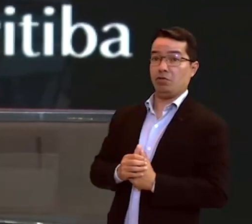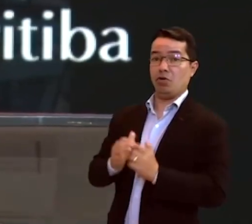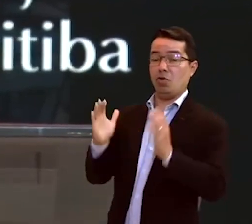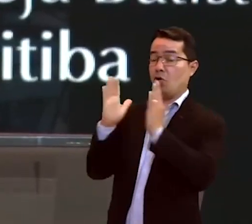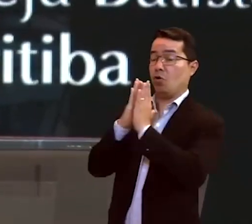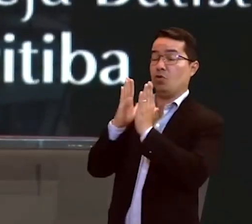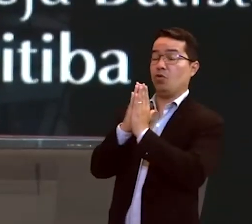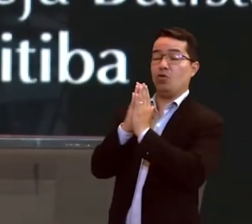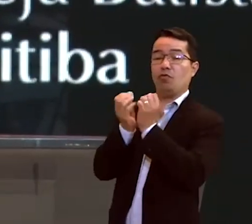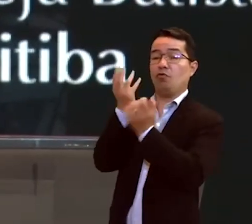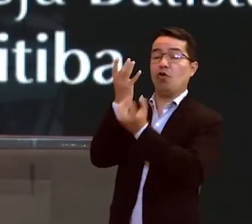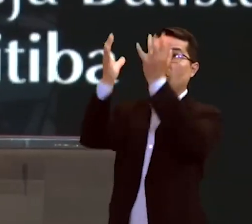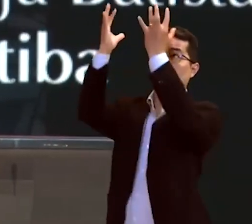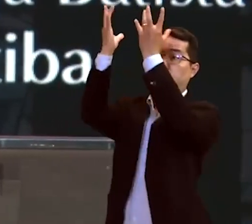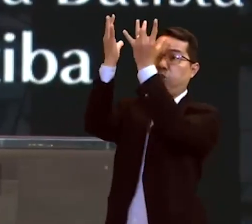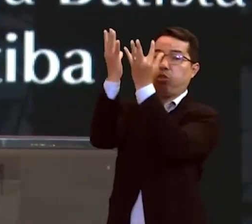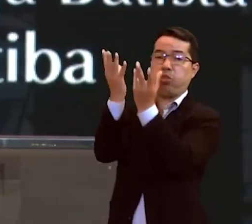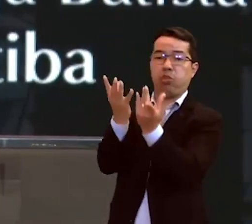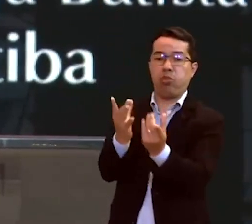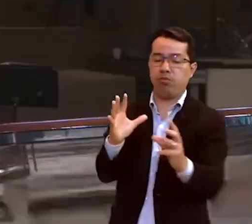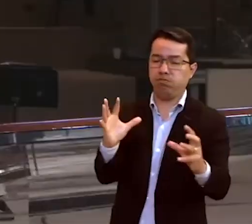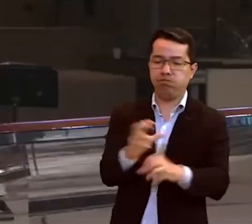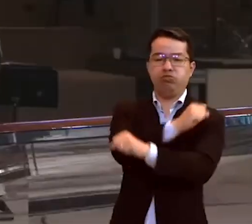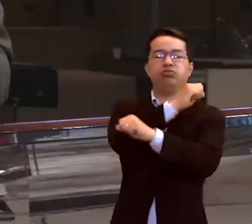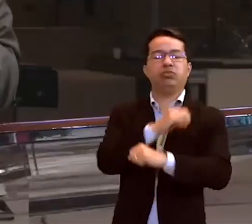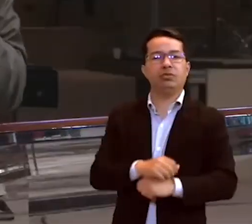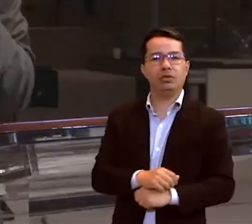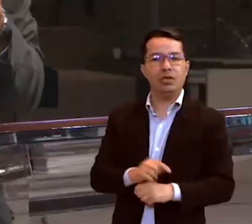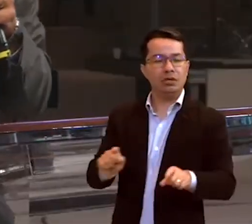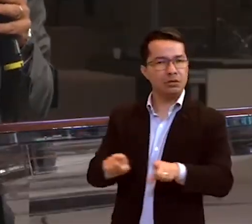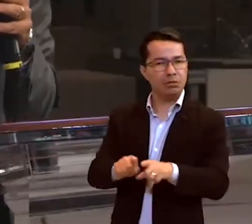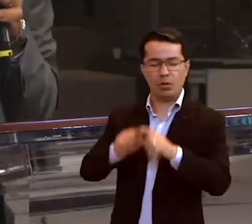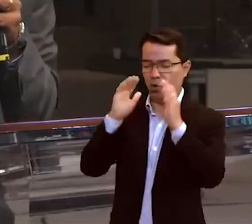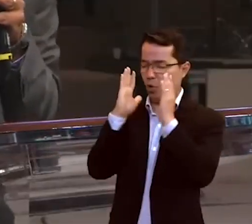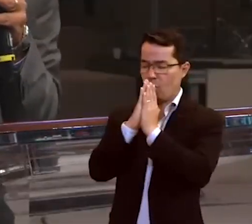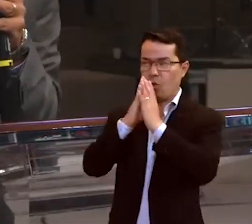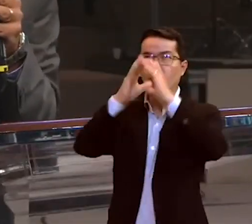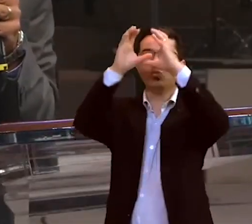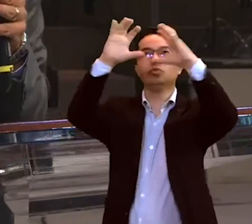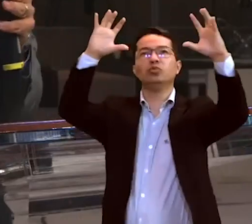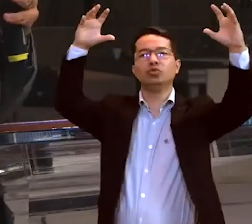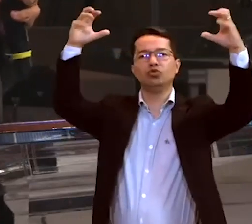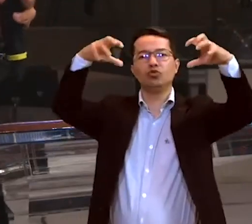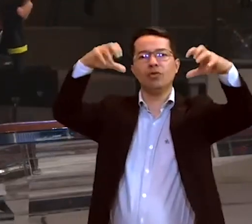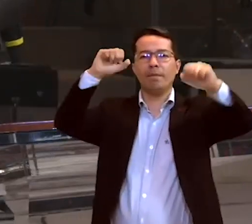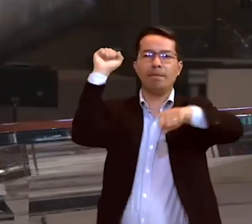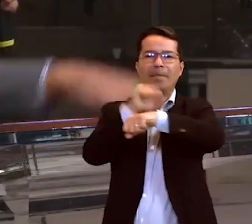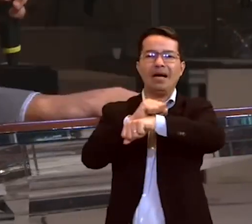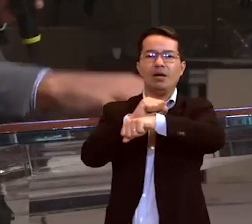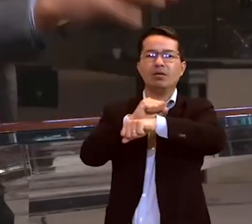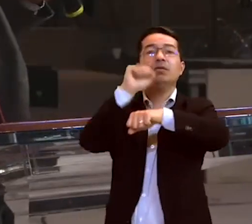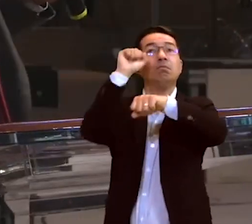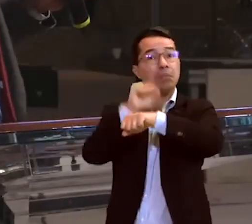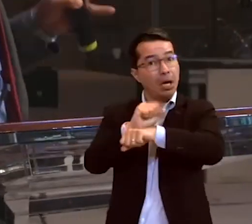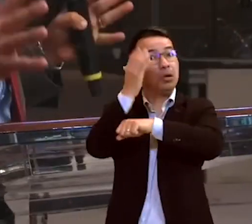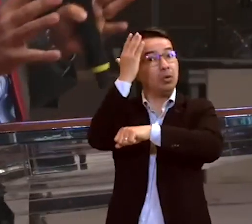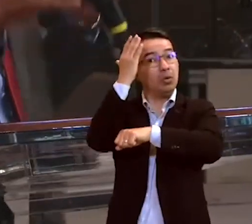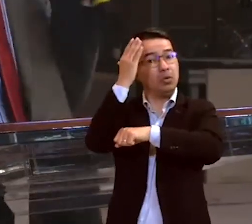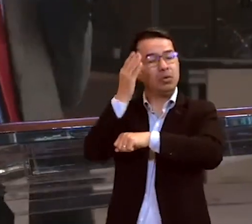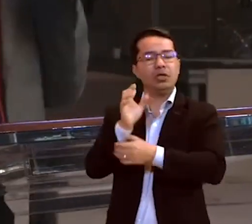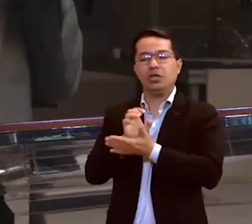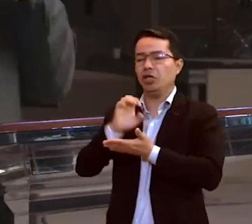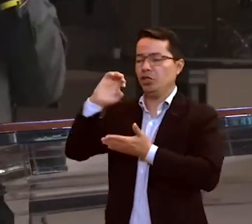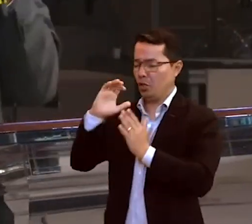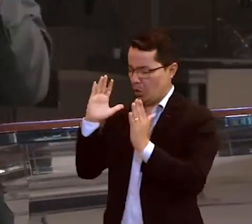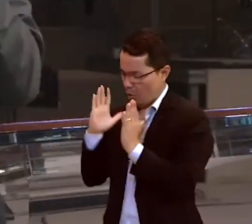fogo, aquele que orou para não chover e não choveu, Elias que orou para ressuscitar e ressuscitou. Esse